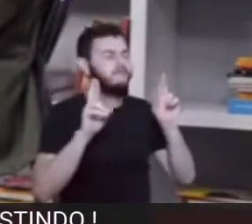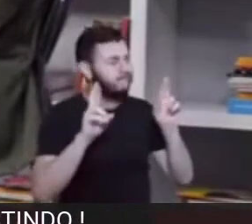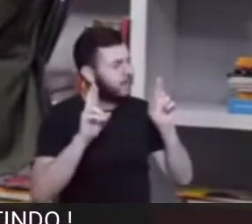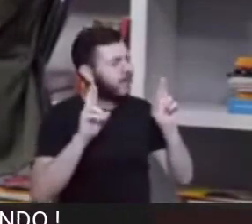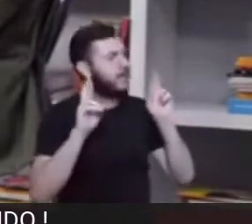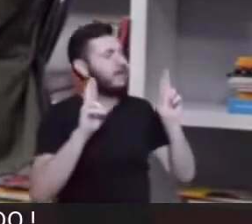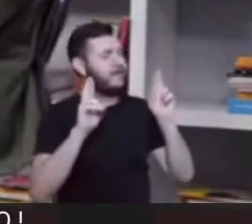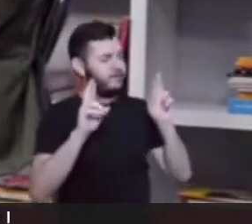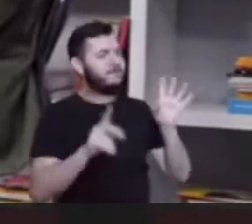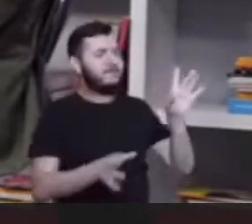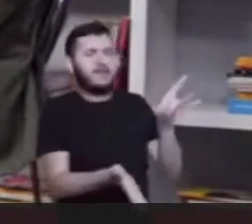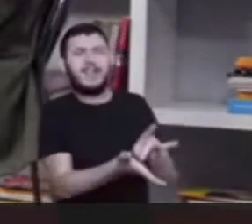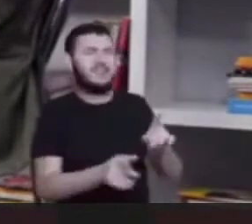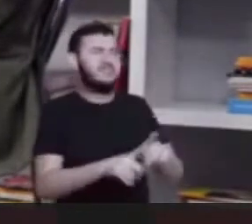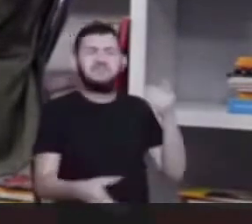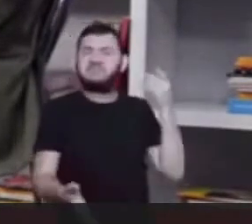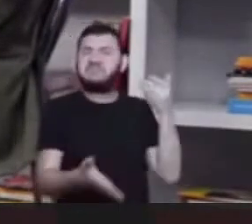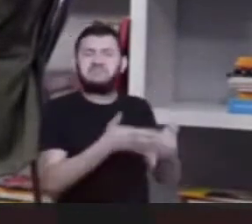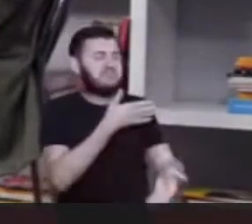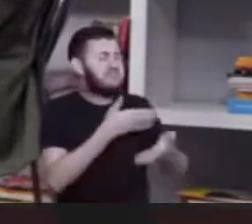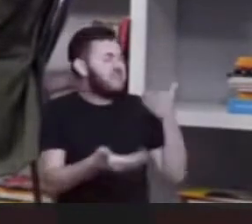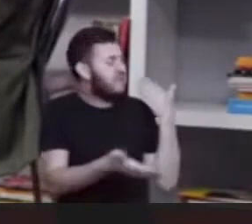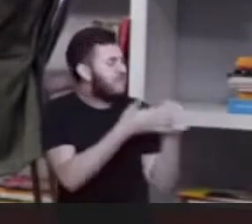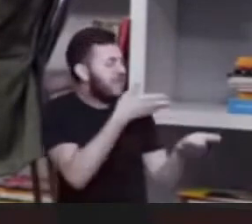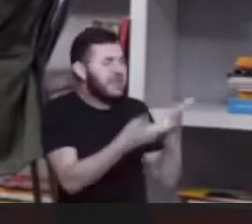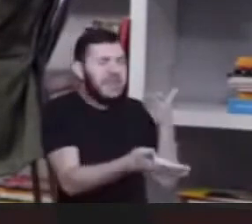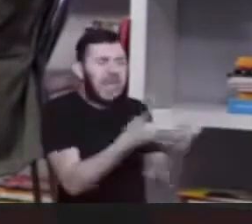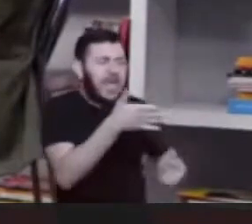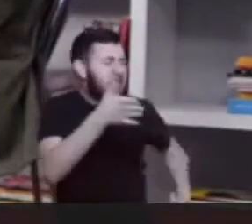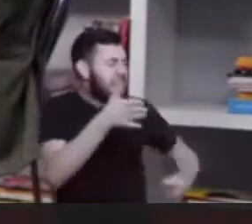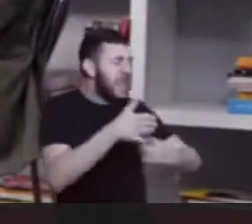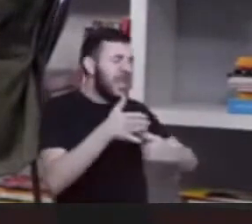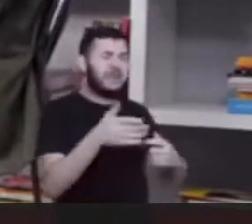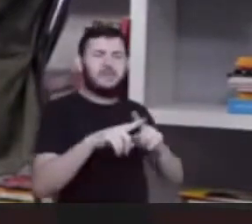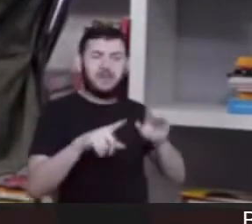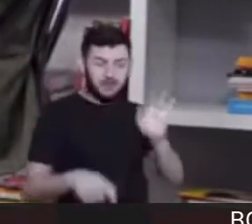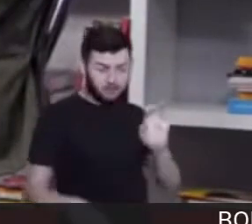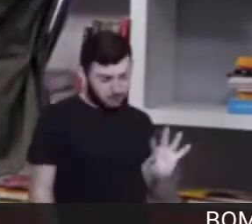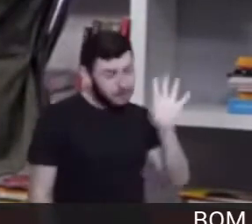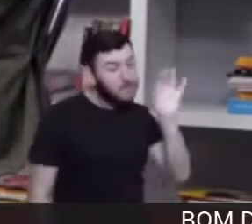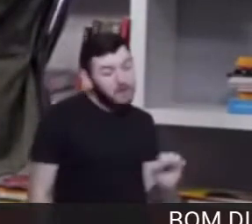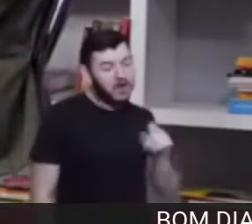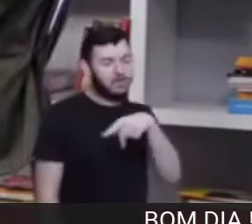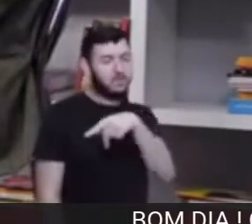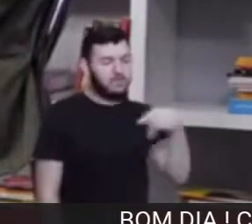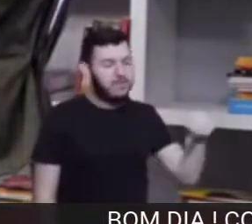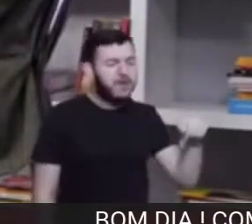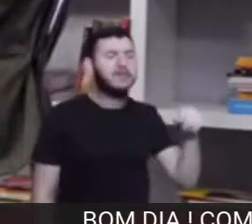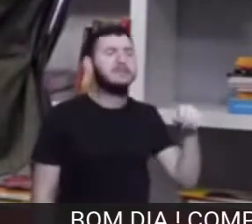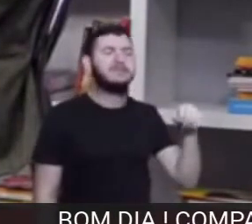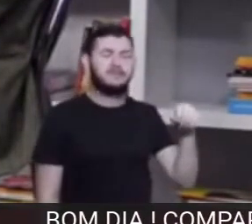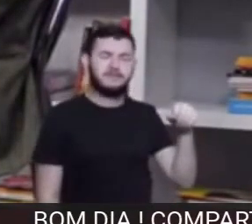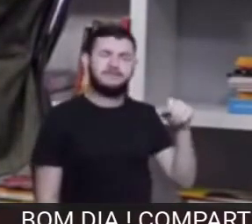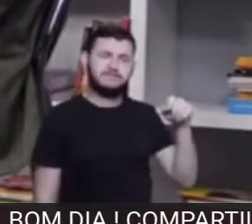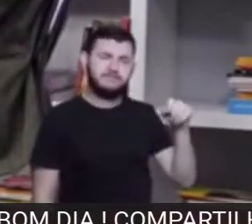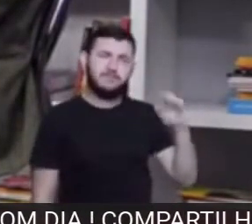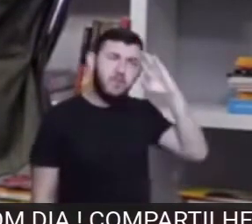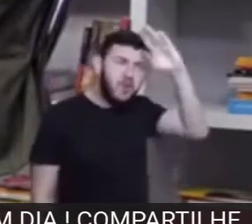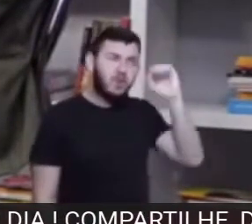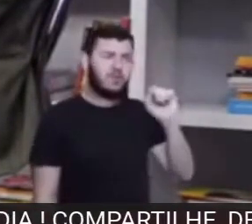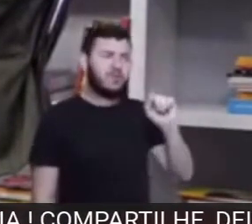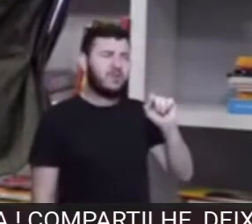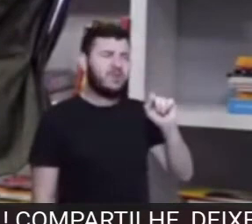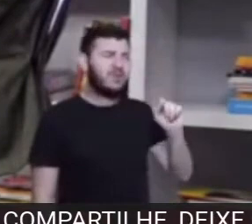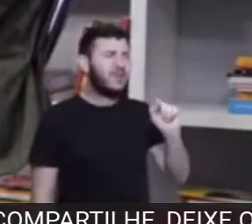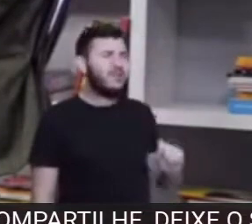as denúncias que venham mais, o fato do presidente se colocar da forma mais desrespeitosa